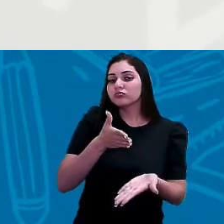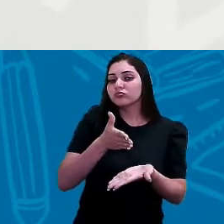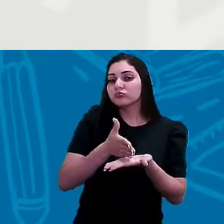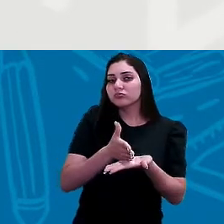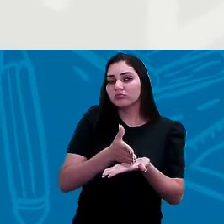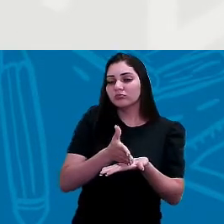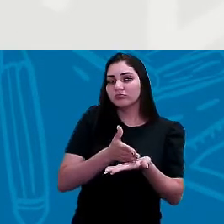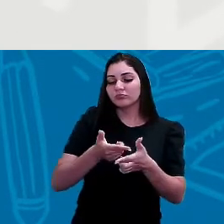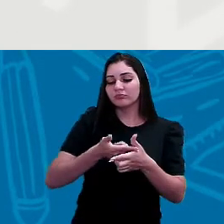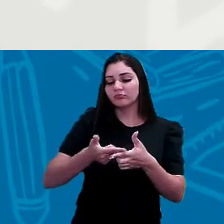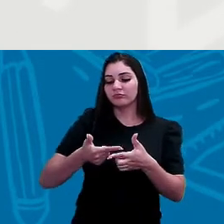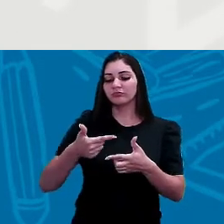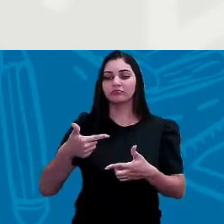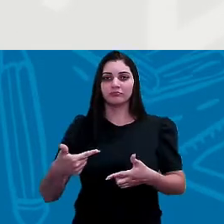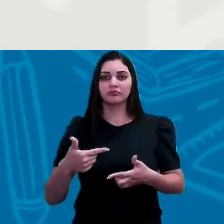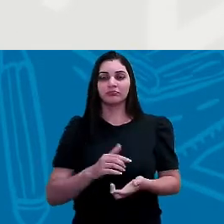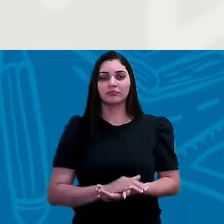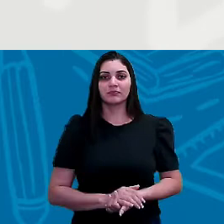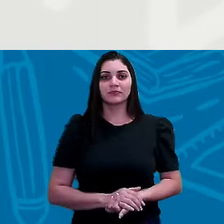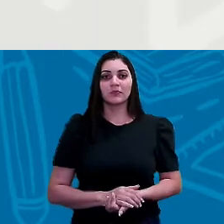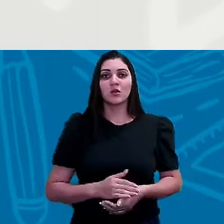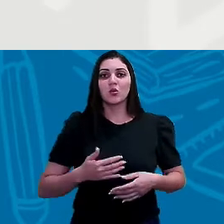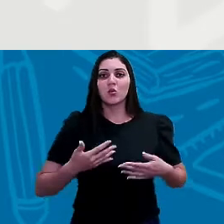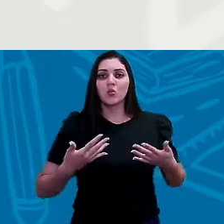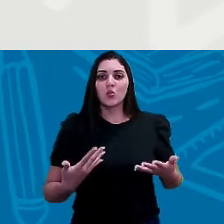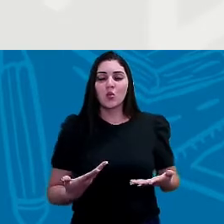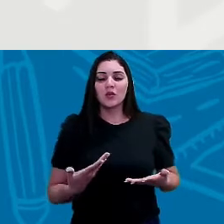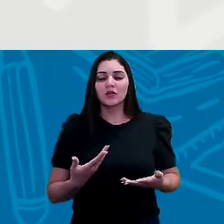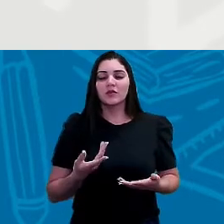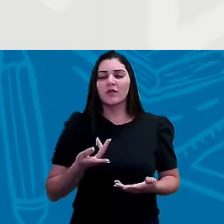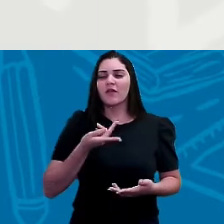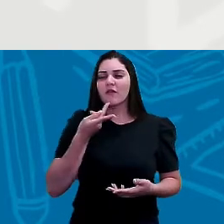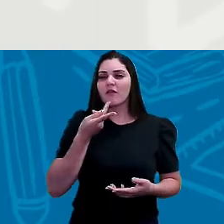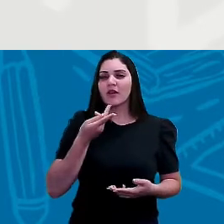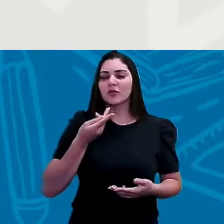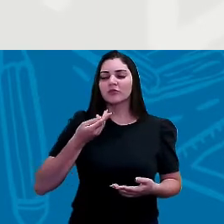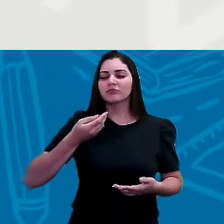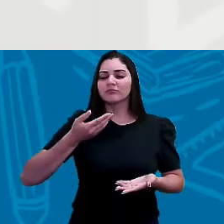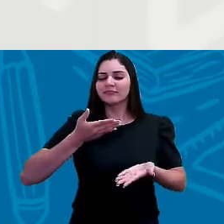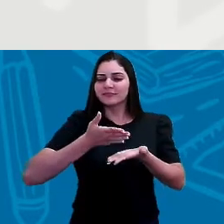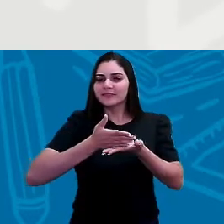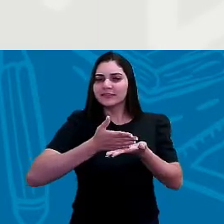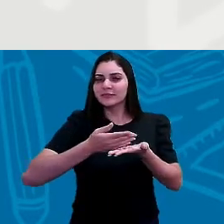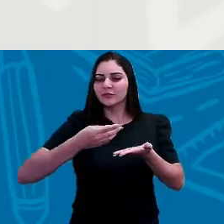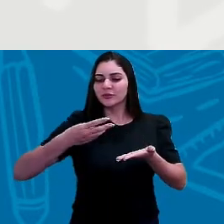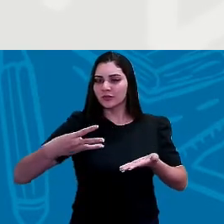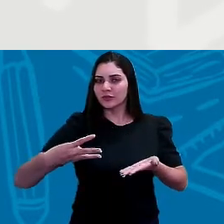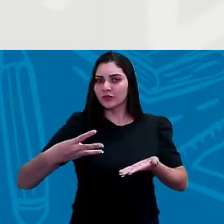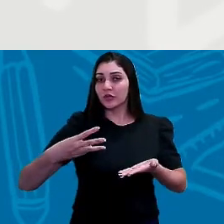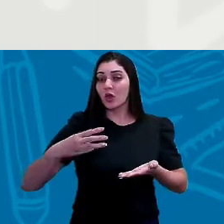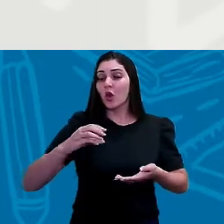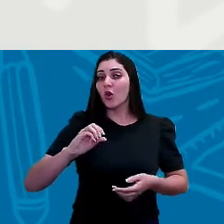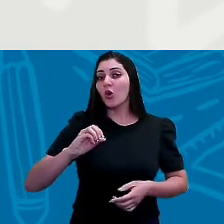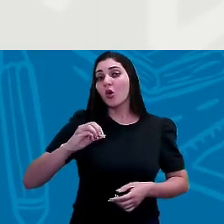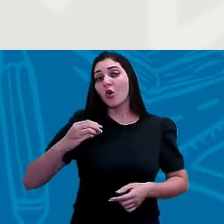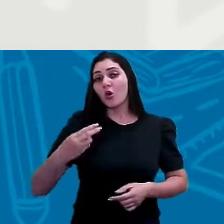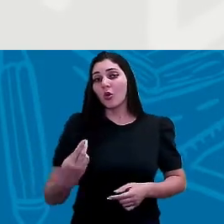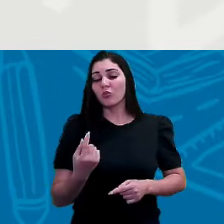tá? Agora, quando eu falar de terça parte, ou